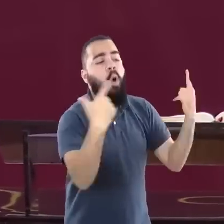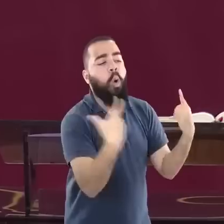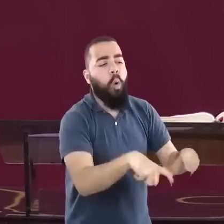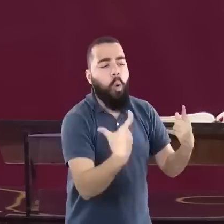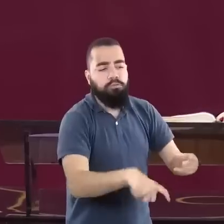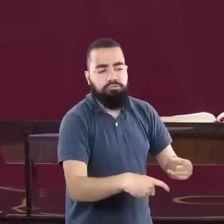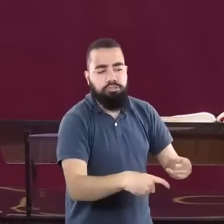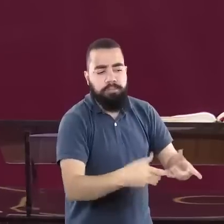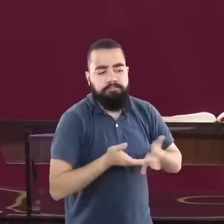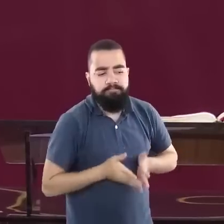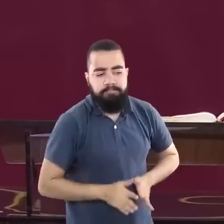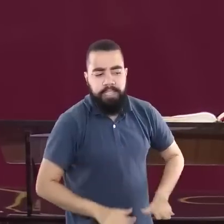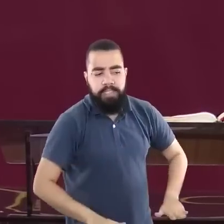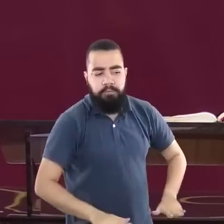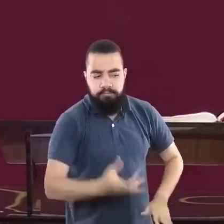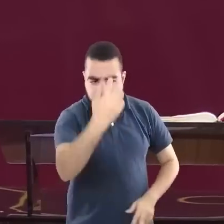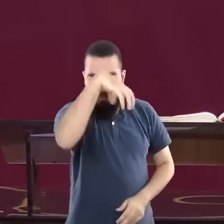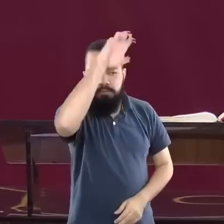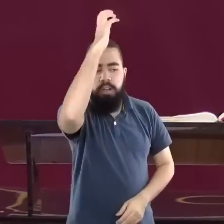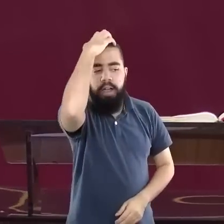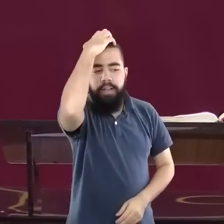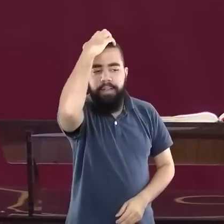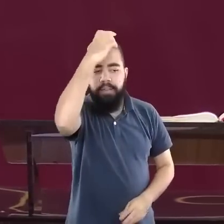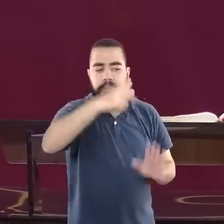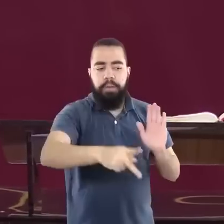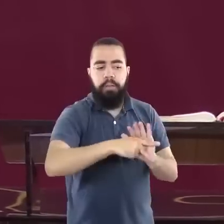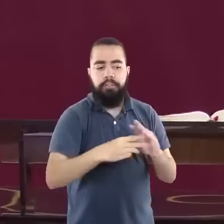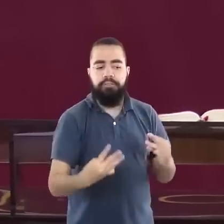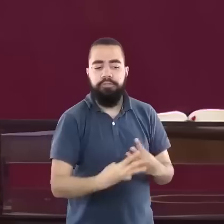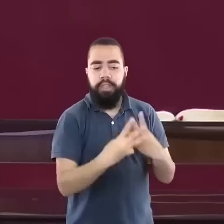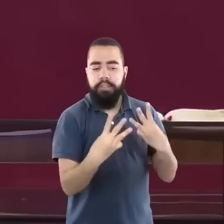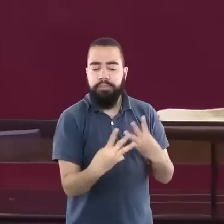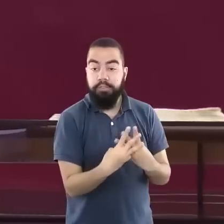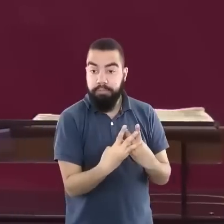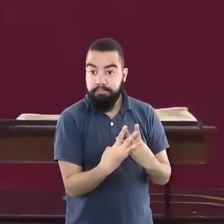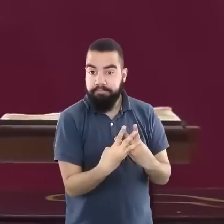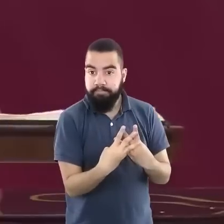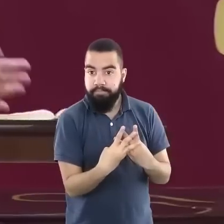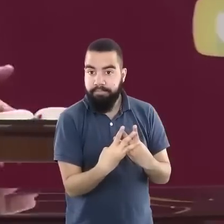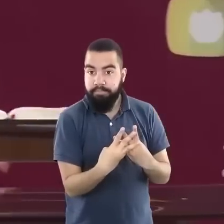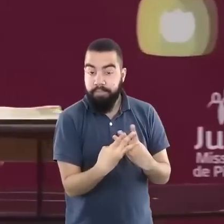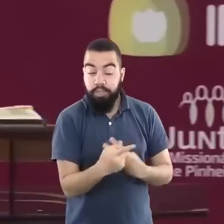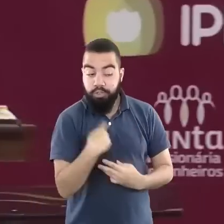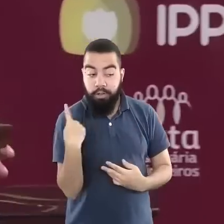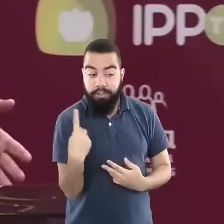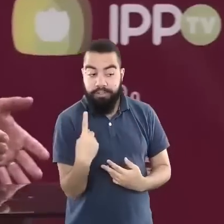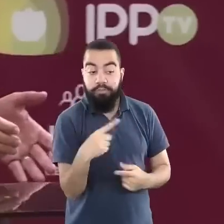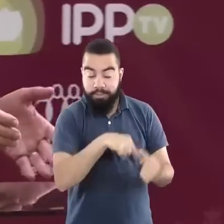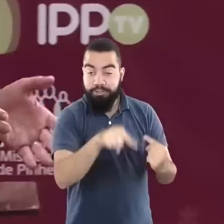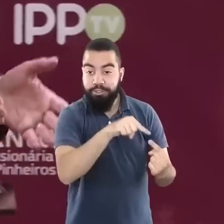está o recém-nascido Rei dos Judeus o propósito é viemos